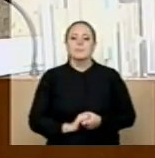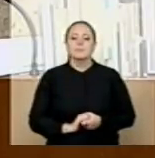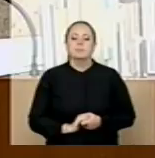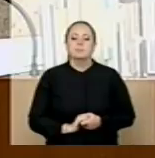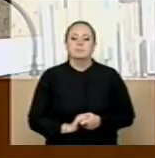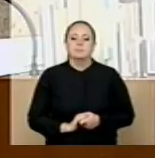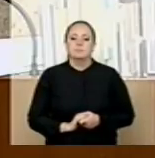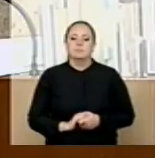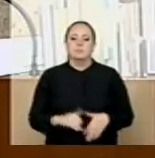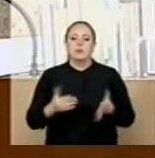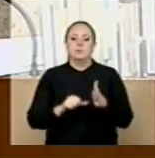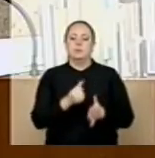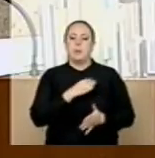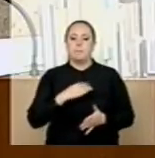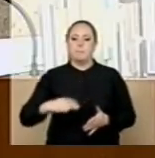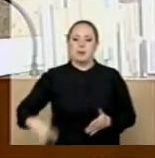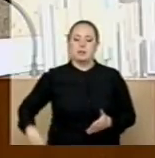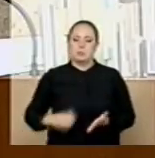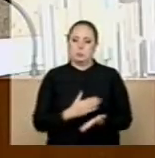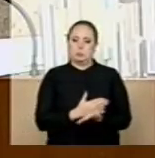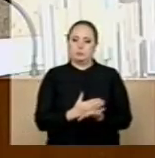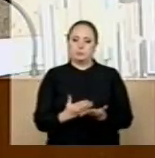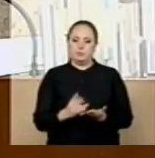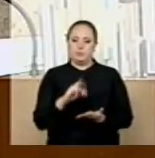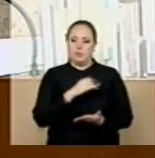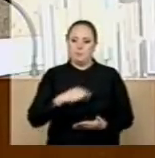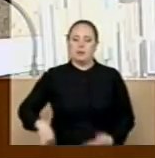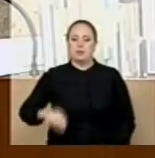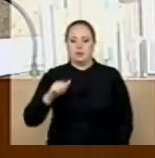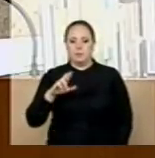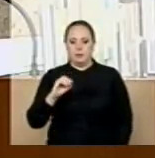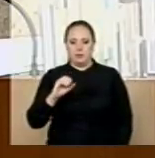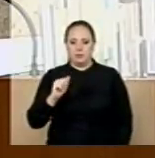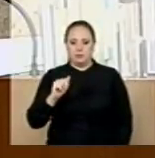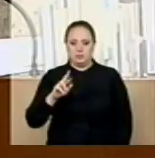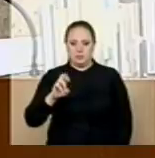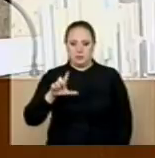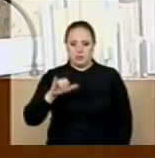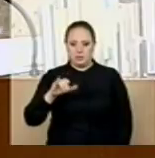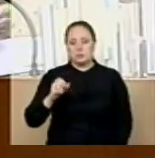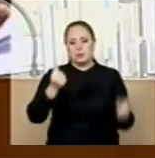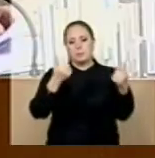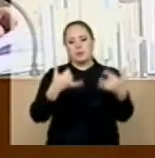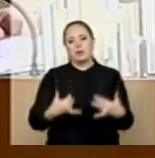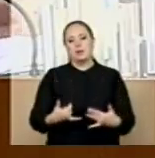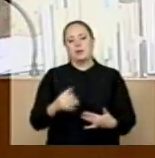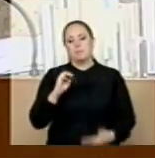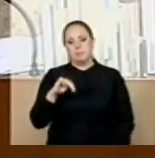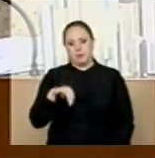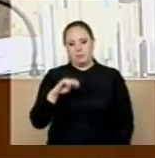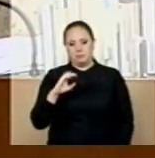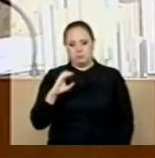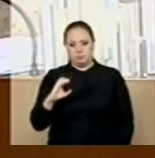palavra ao ministro, neste pregão inicial, ao ministro Marco Aurélio, para relatar a medida cautelar em ação direta